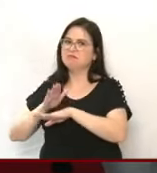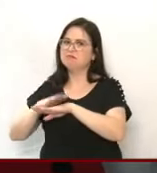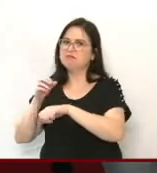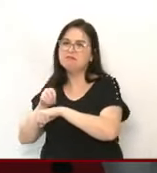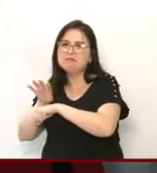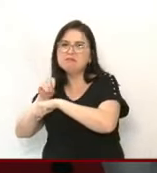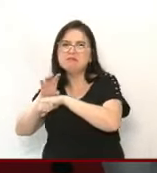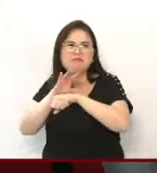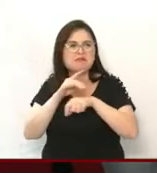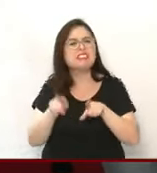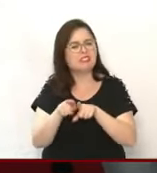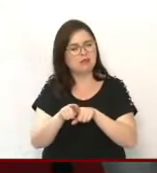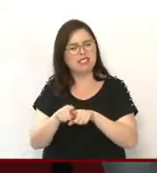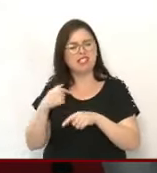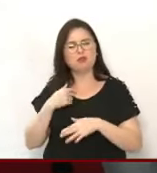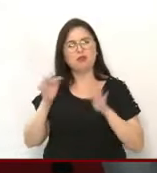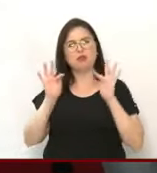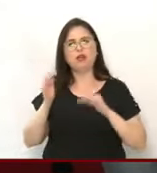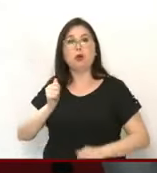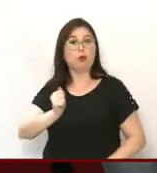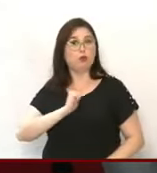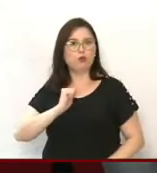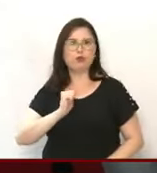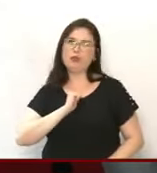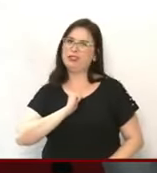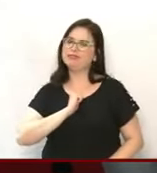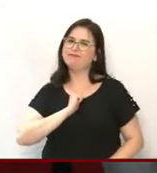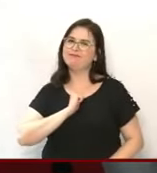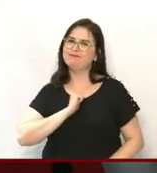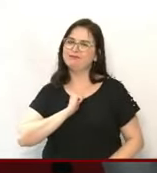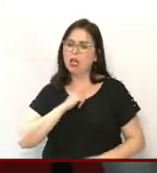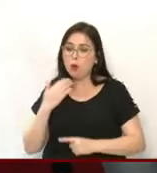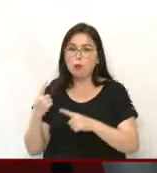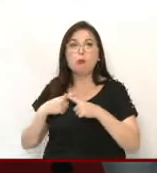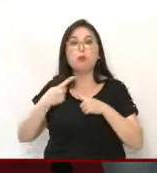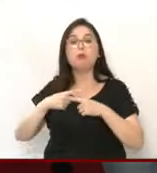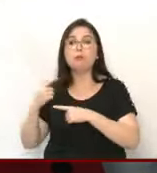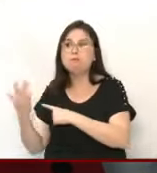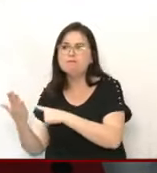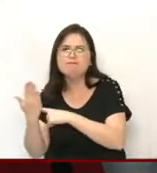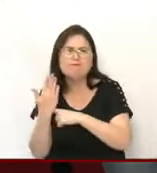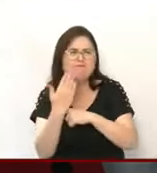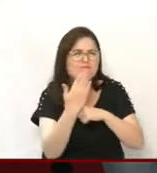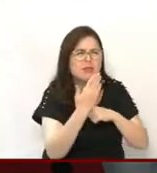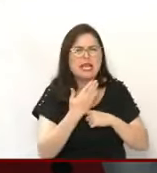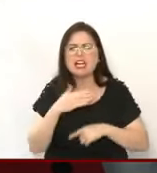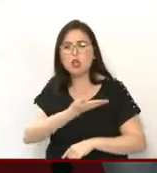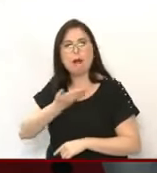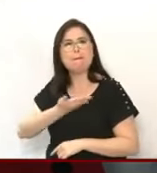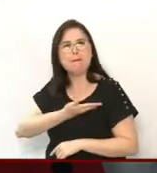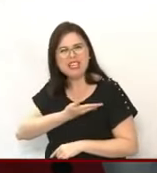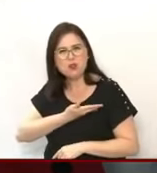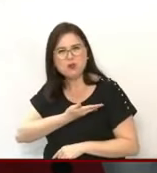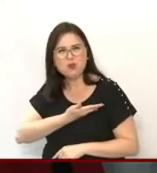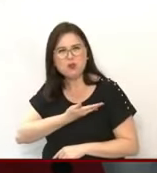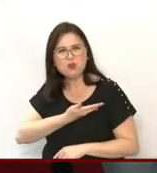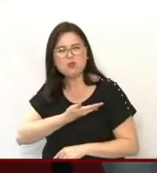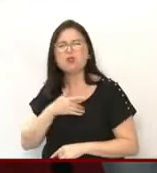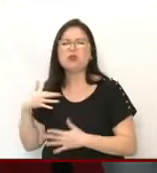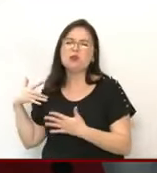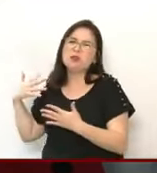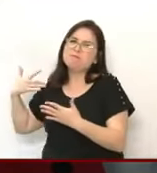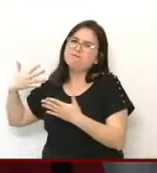sendo, com a ajuda, com a colaboração, com a solidariedade de todos os amigos e amigas que eu